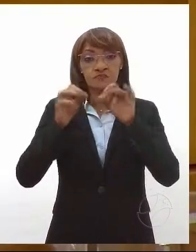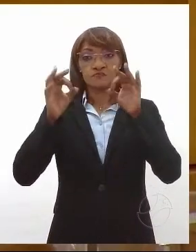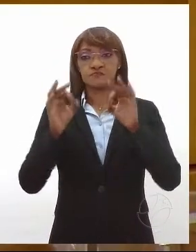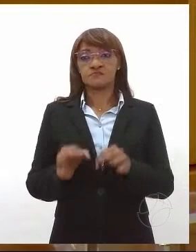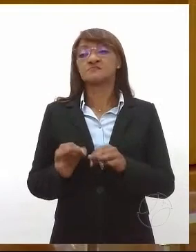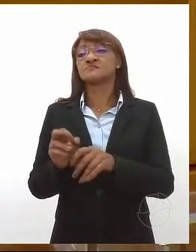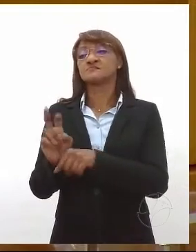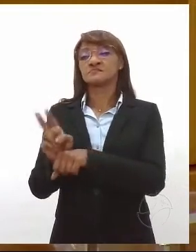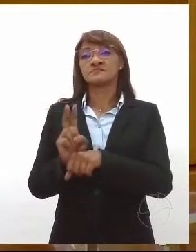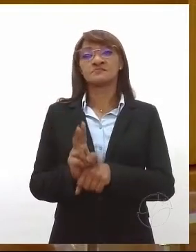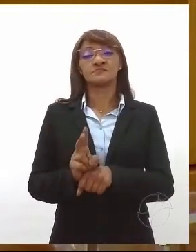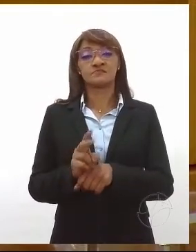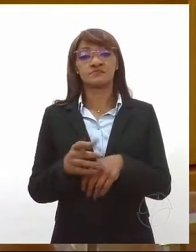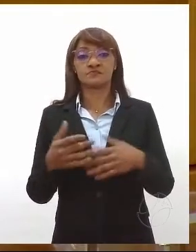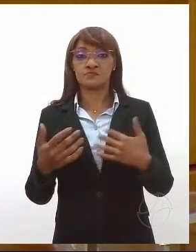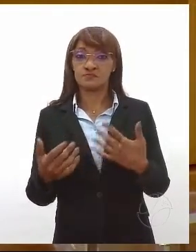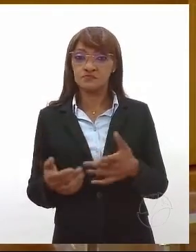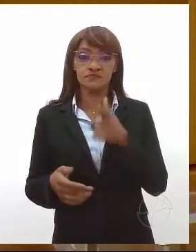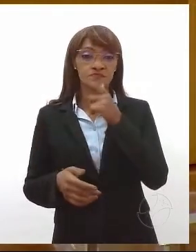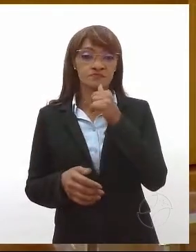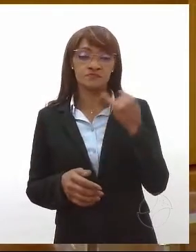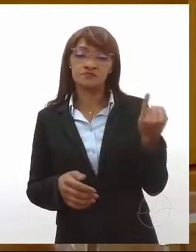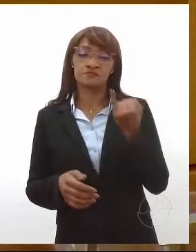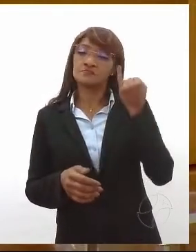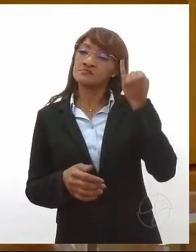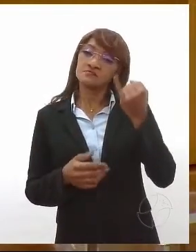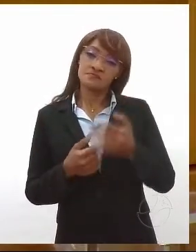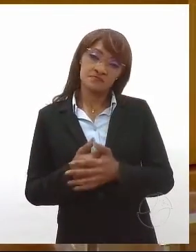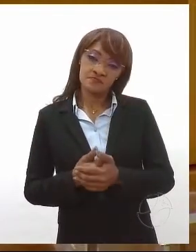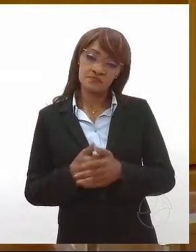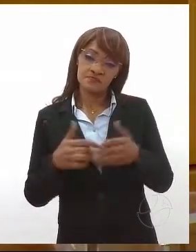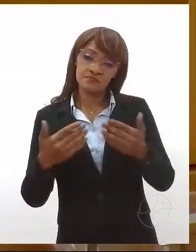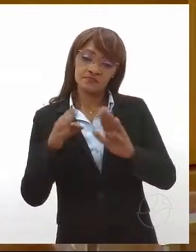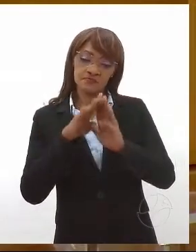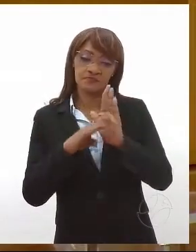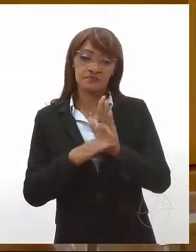gente definir qual é o planejamento para o futuro, para começar a